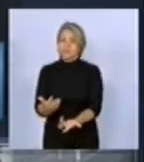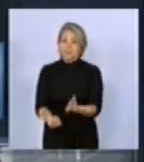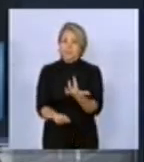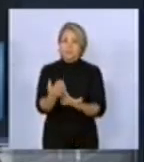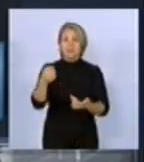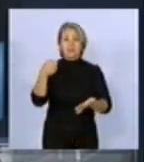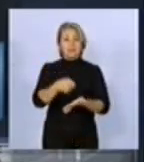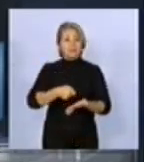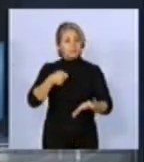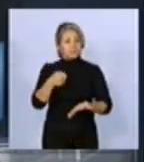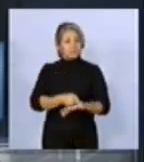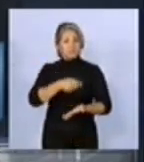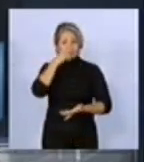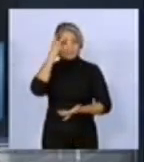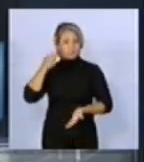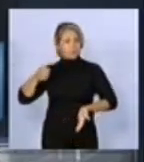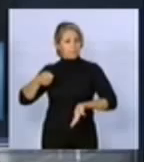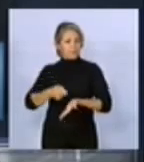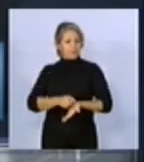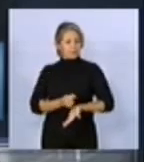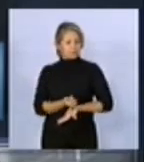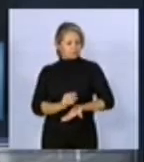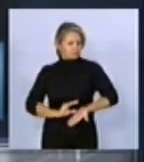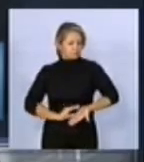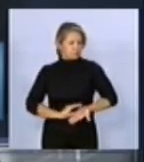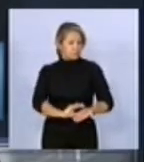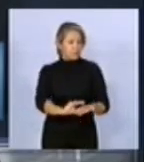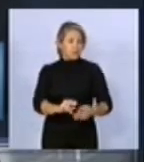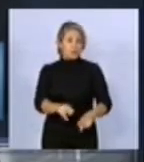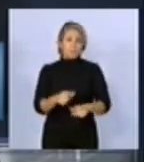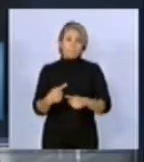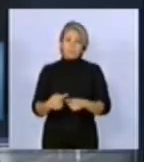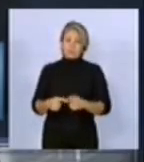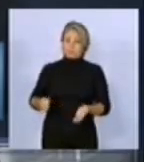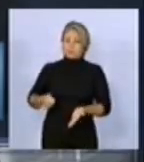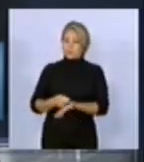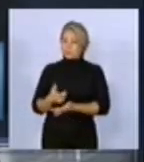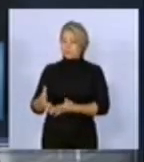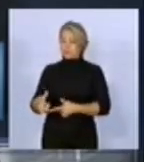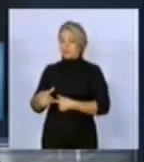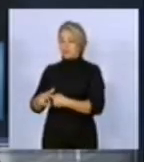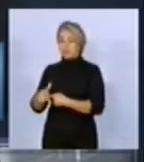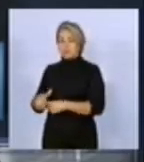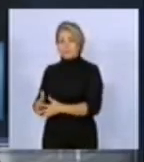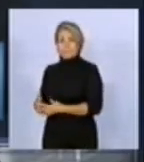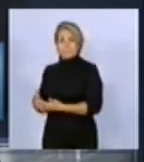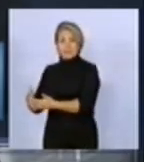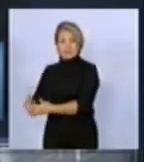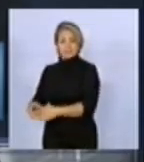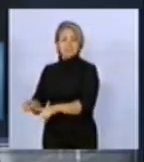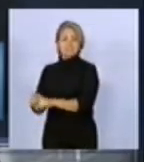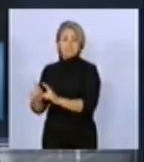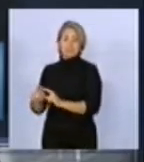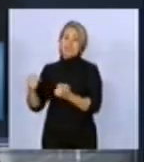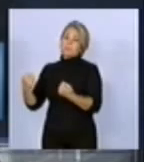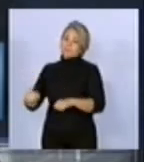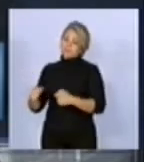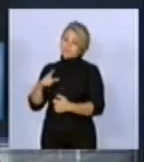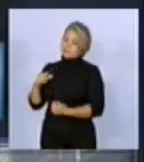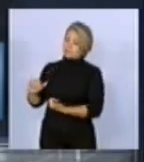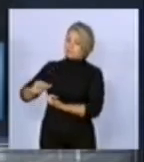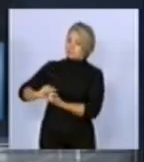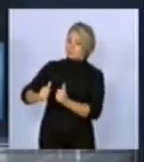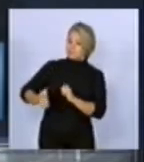dos produtores vez que além da aquisição da máquina é imprescindível a adaptação a